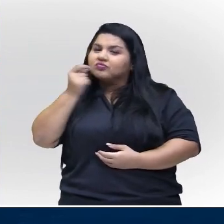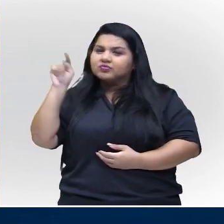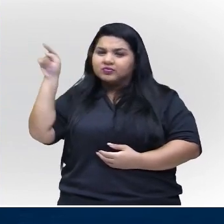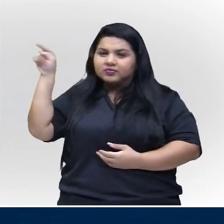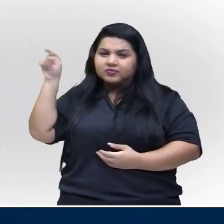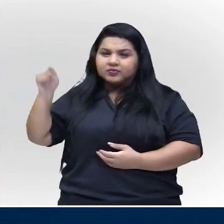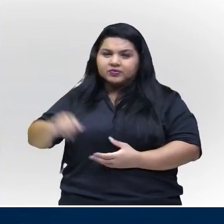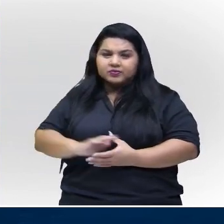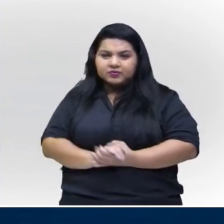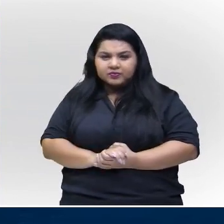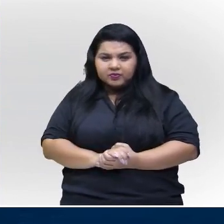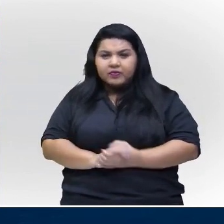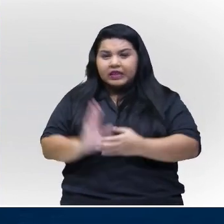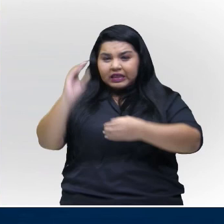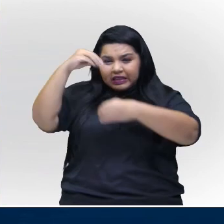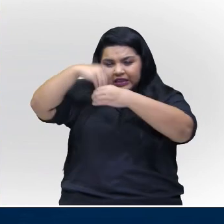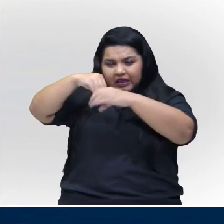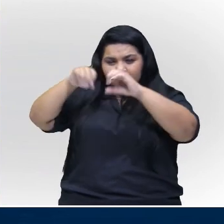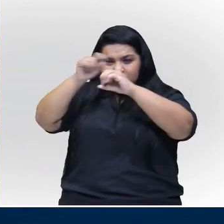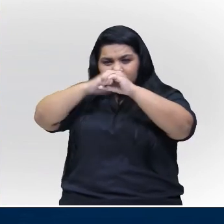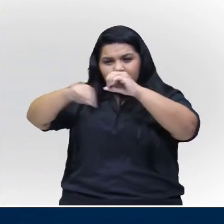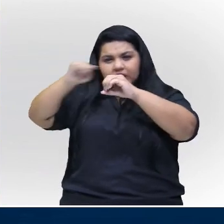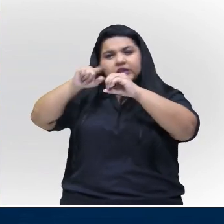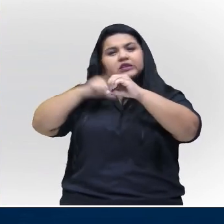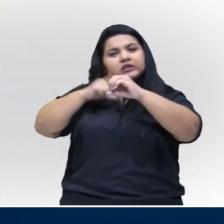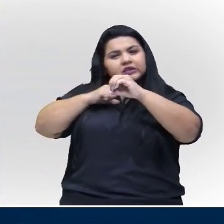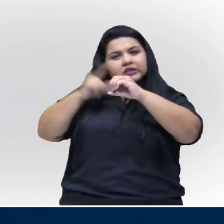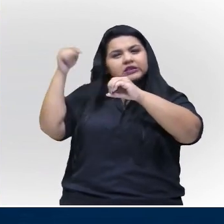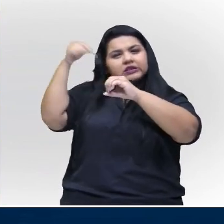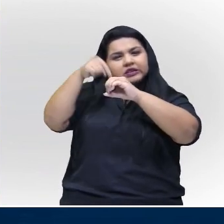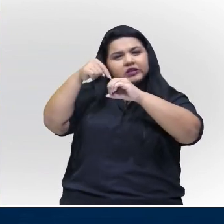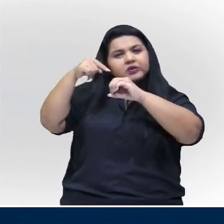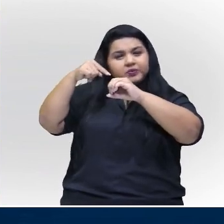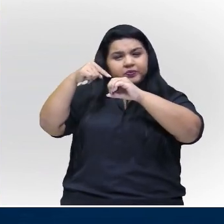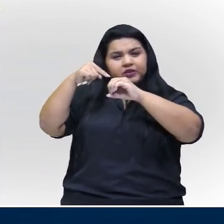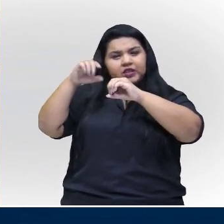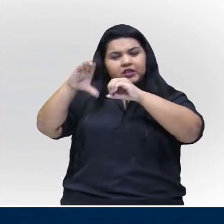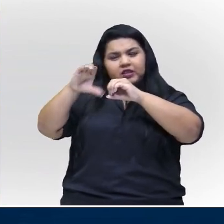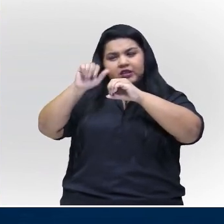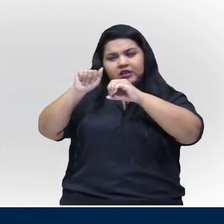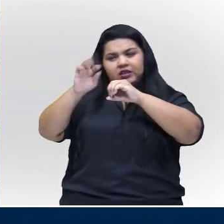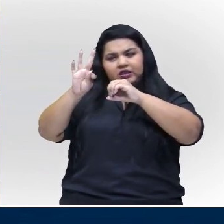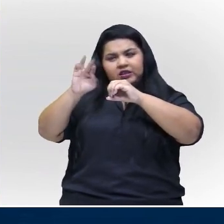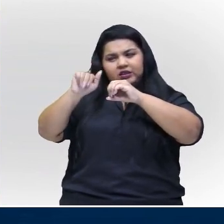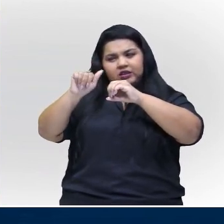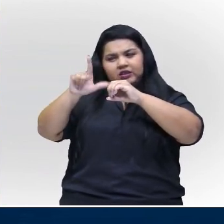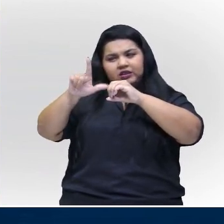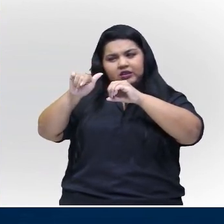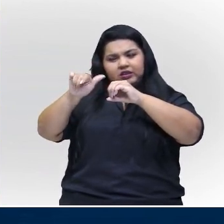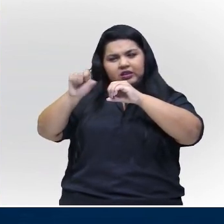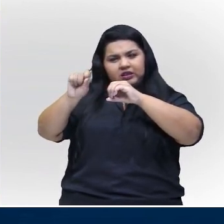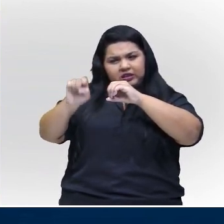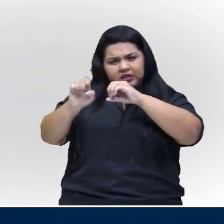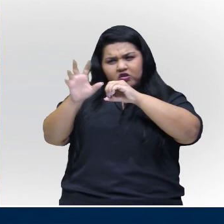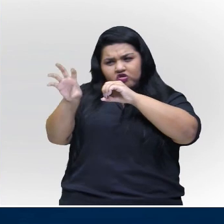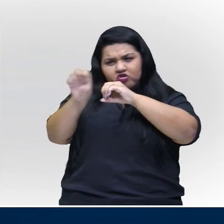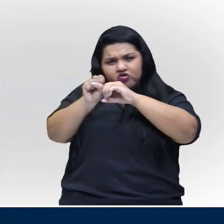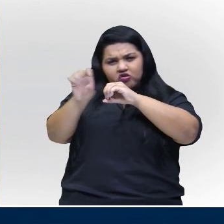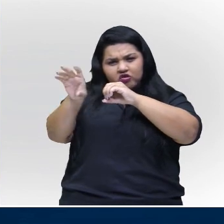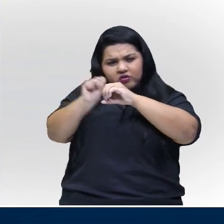aí as enzimas, também a catalase, que vai ter a sua função aí para degradar gorduras